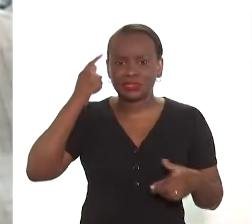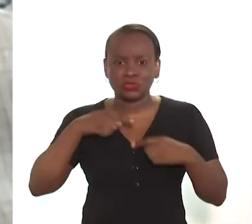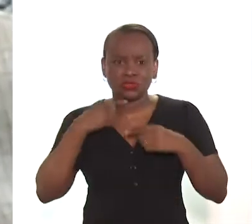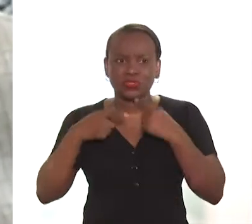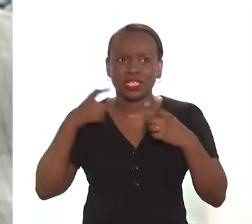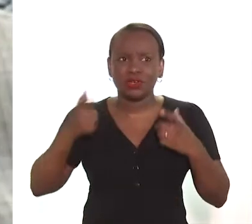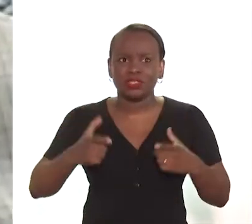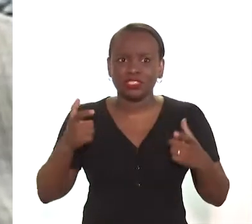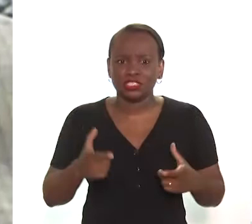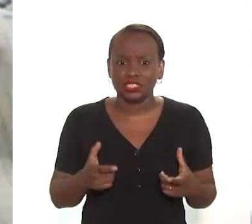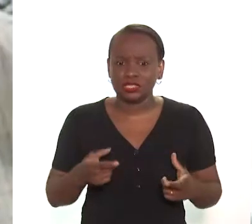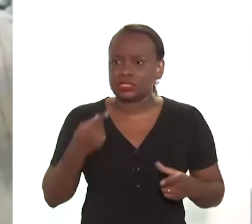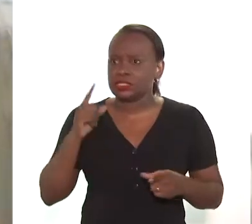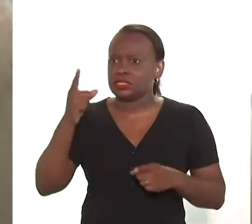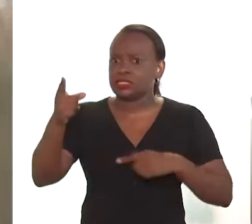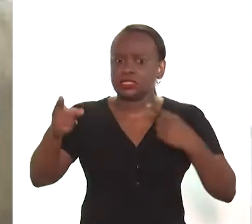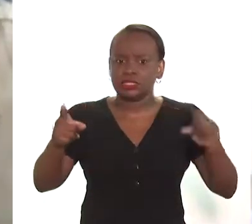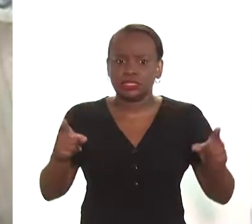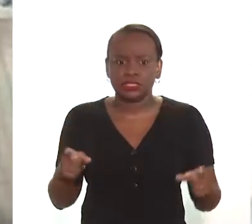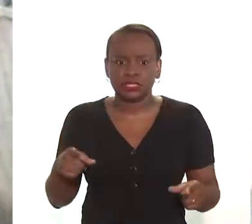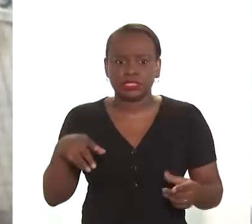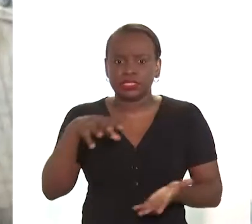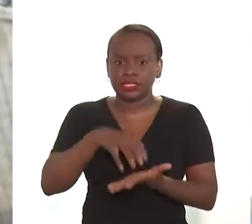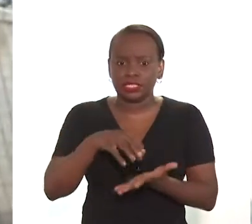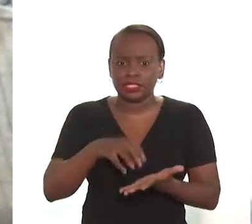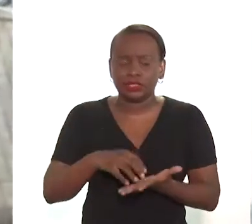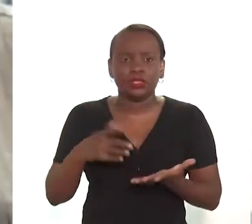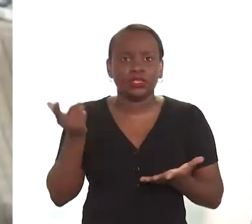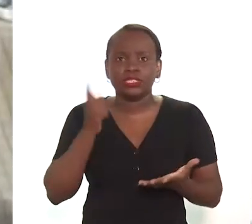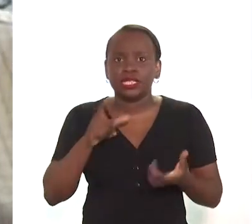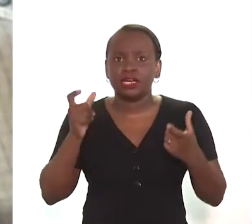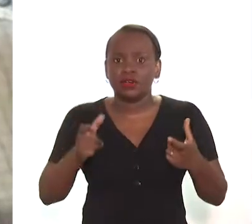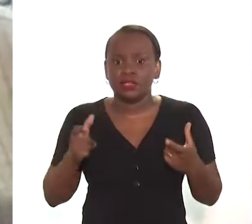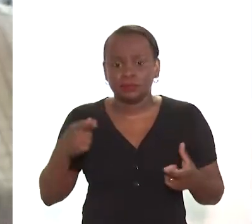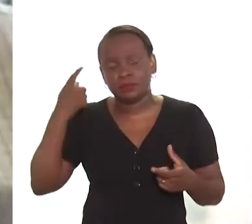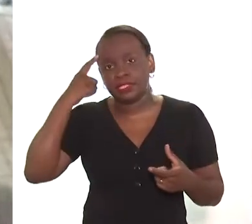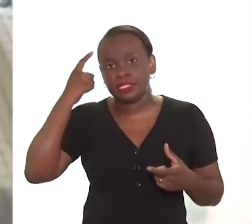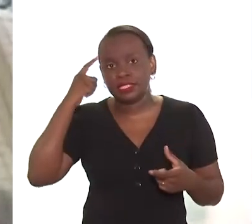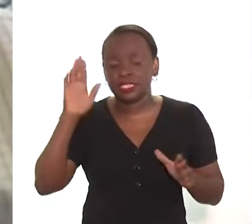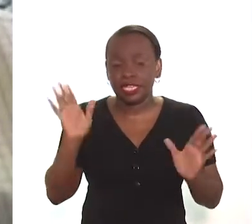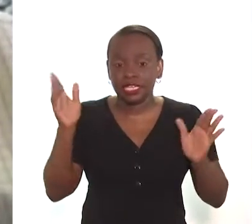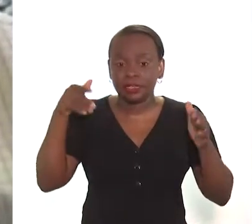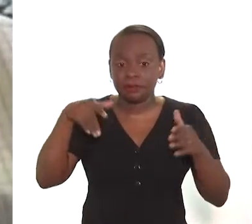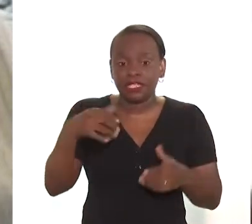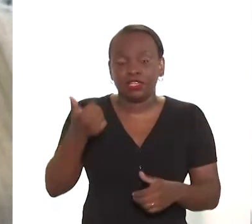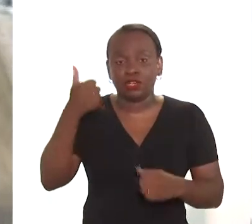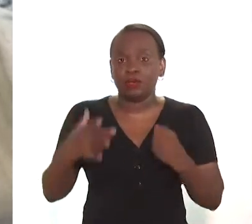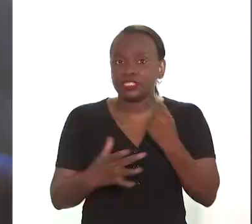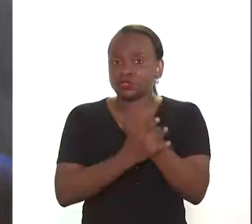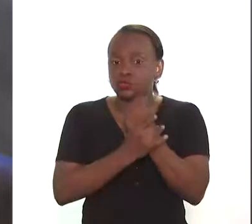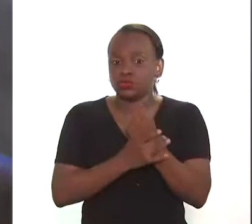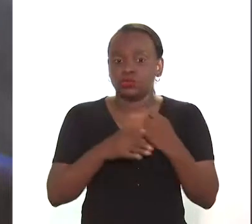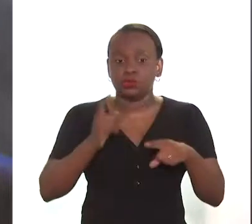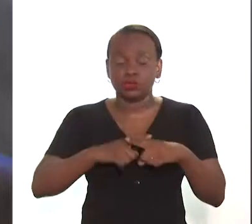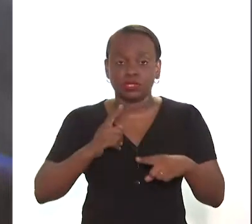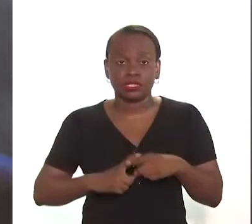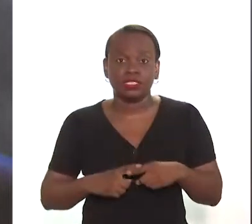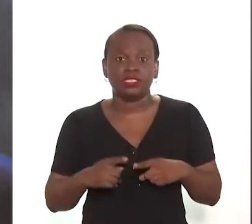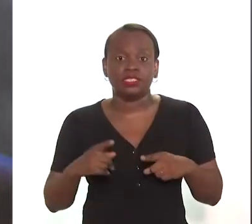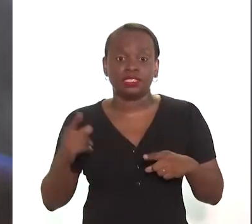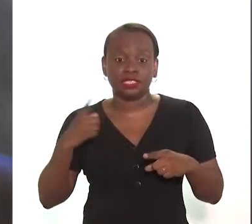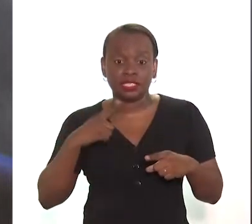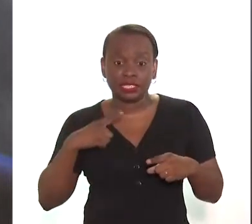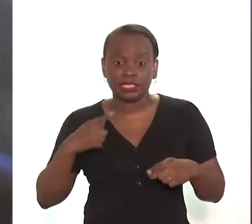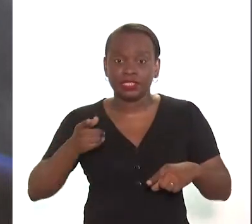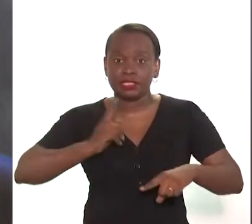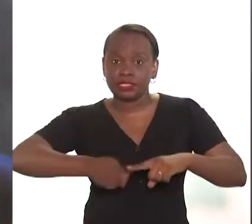ficamos em dúvida aonde fazer. Quanto mais longe do Rio Centro conseguimos considerar como sendo mais seguro, por conta de